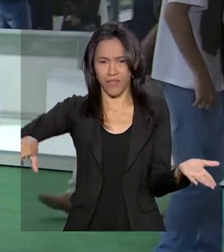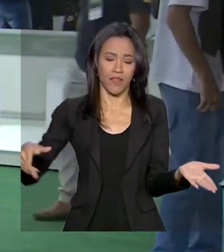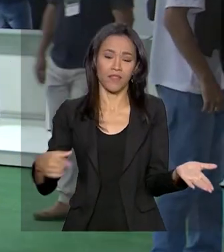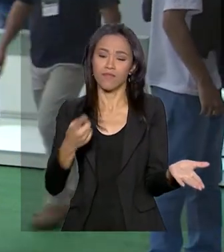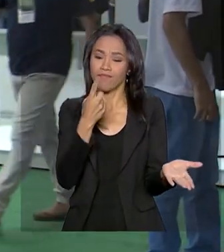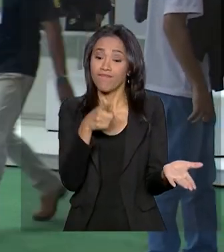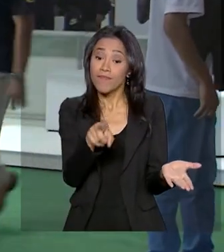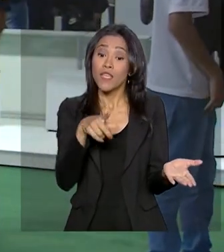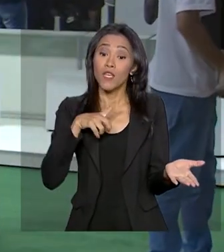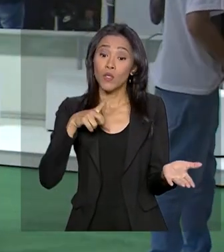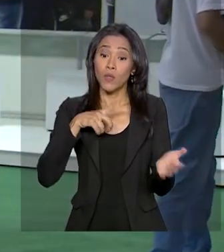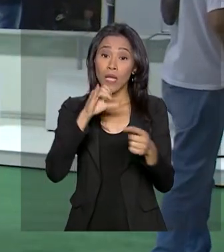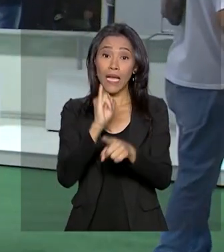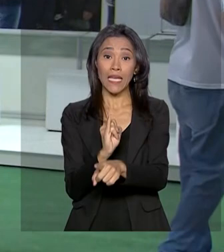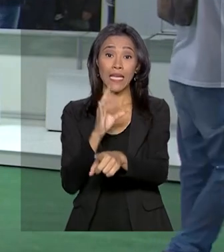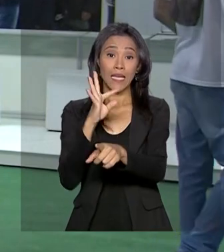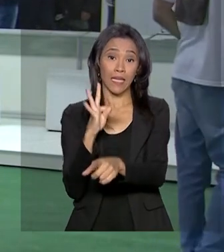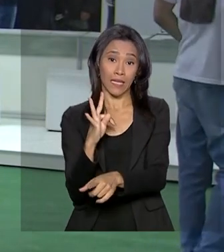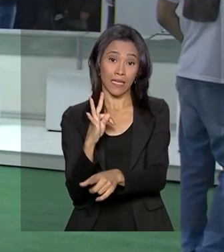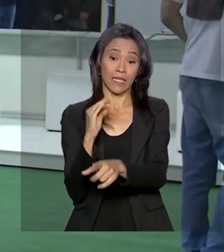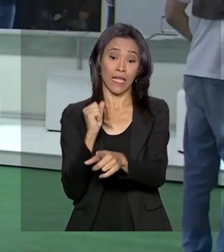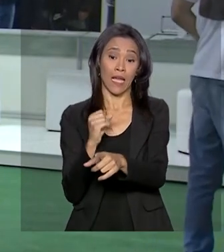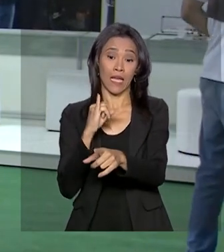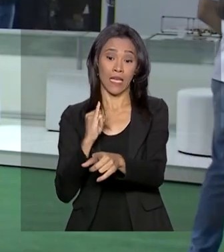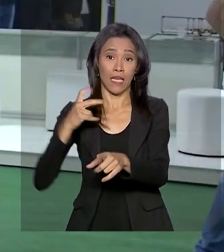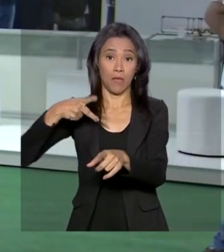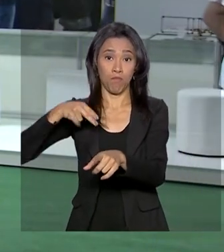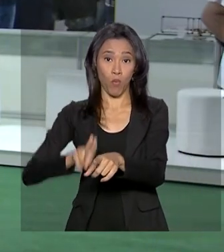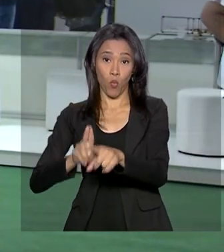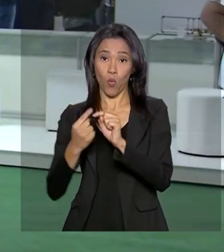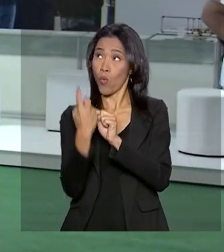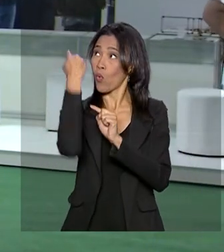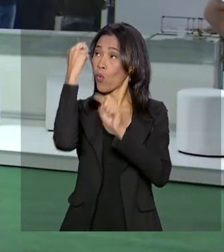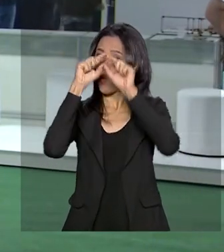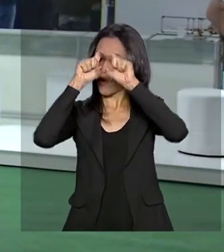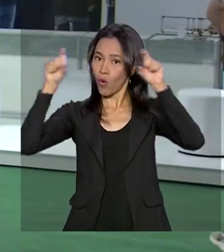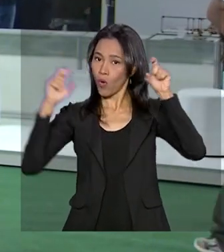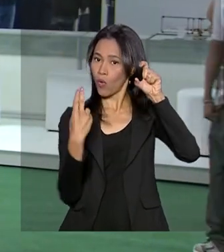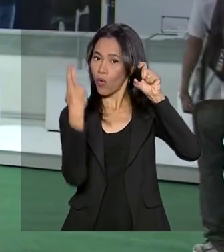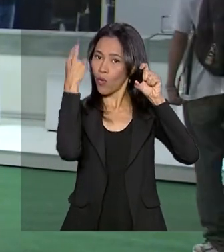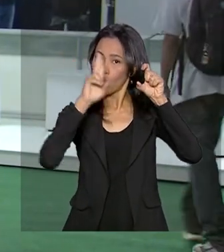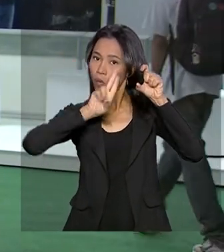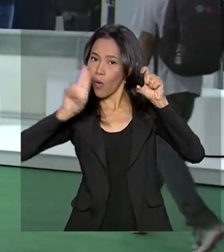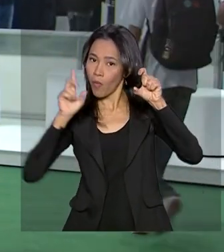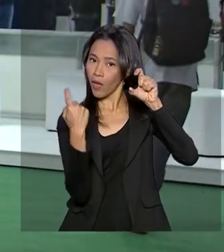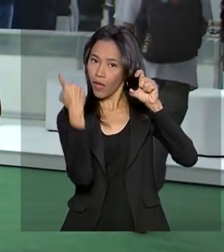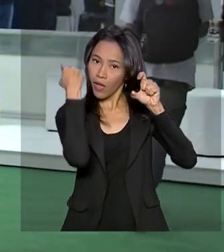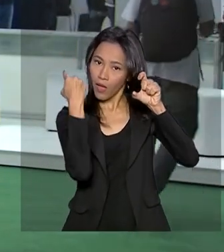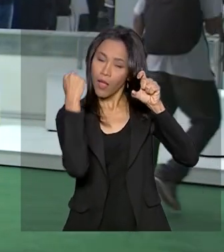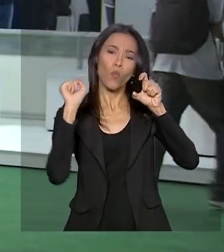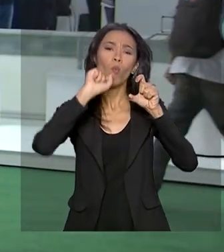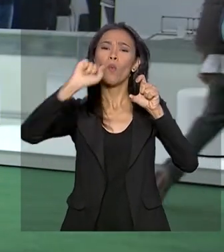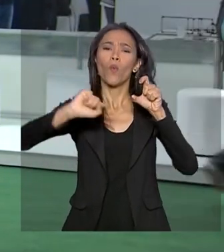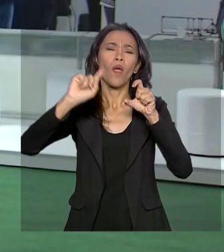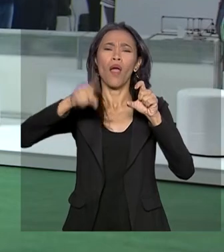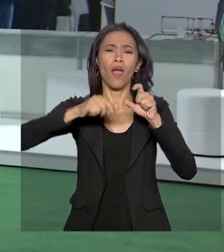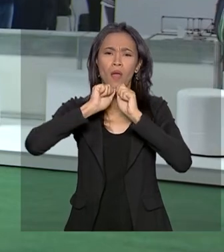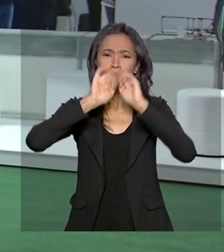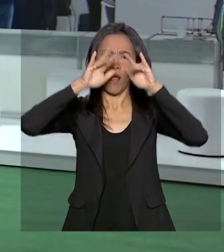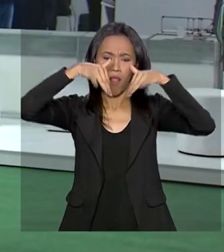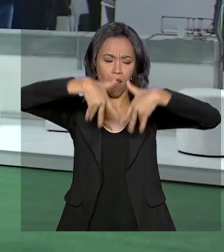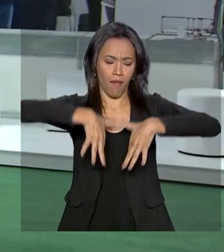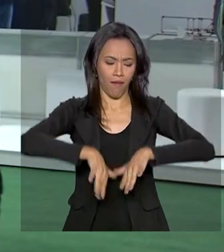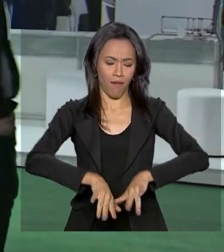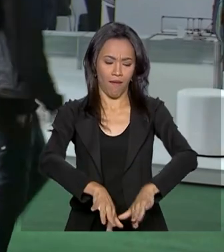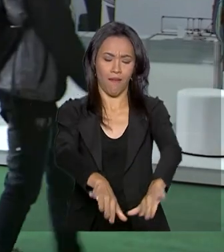Itaipu Binacional. E olha, como você disse, Renata, Itaipu é referência na produção de energia limpa. E